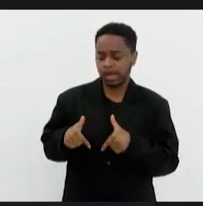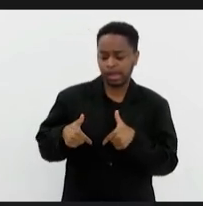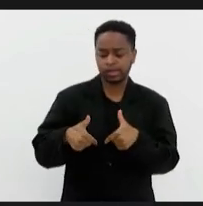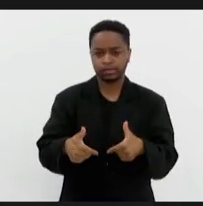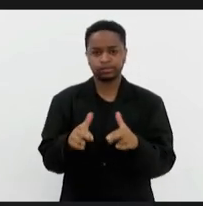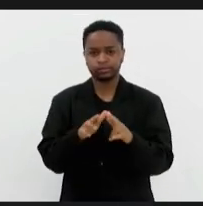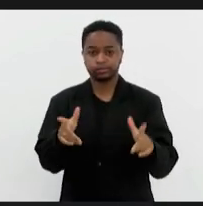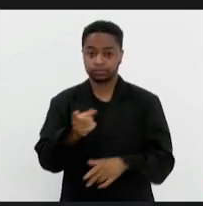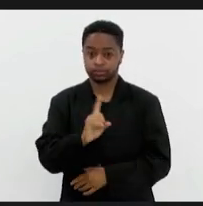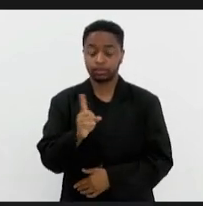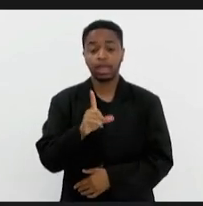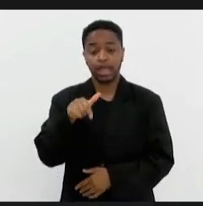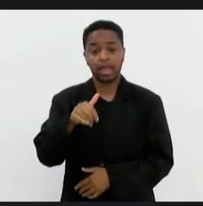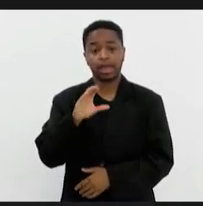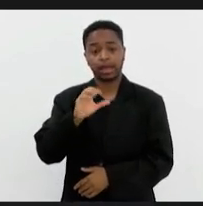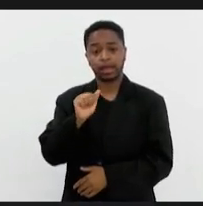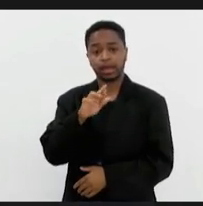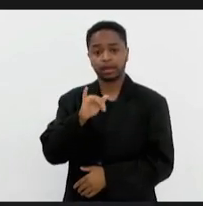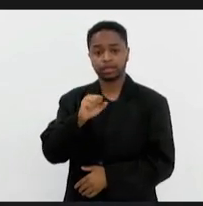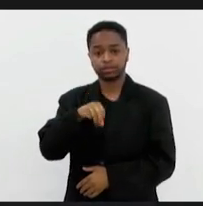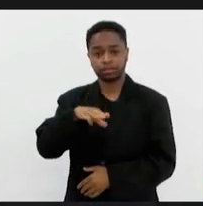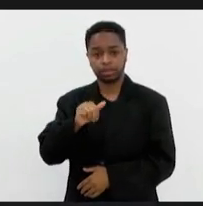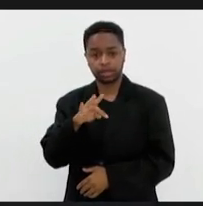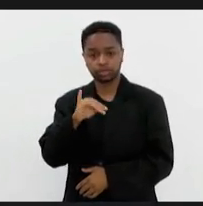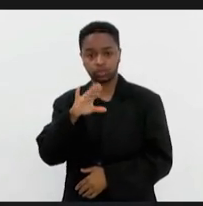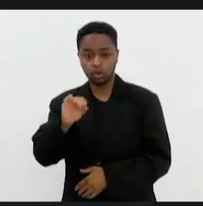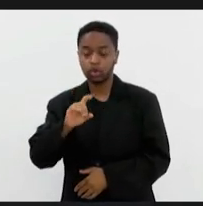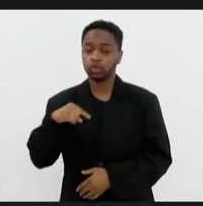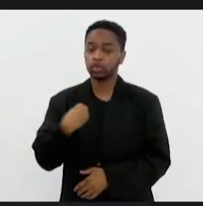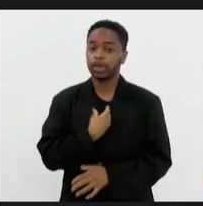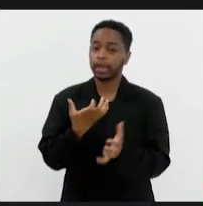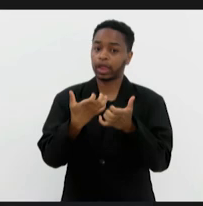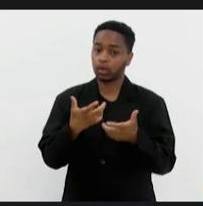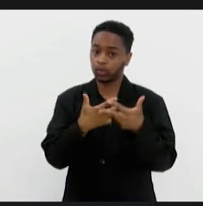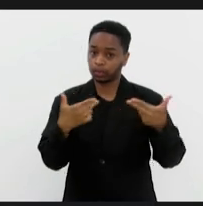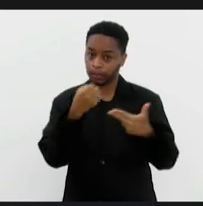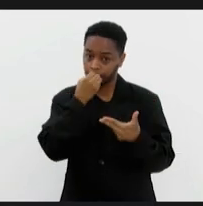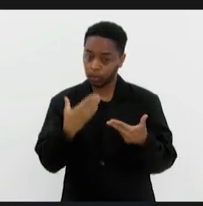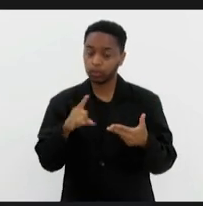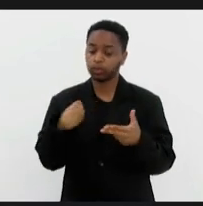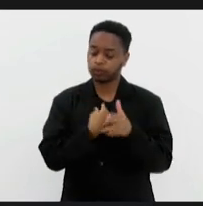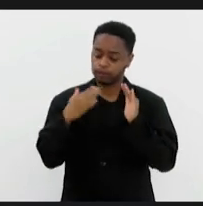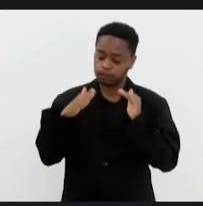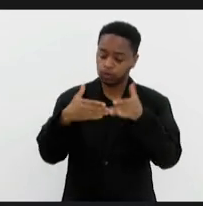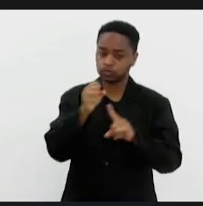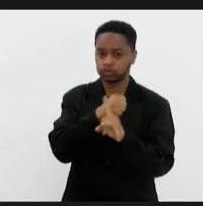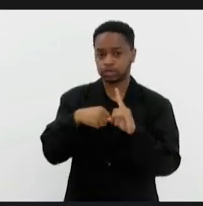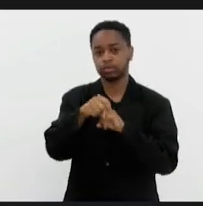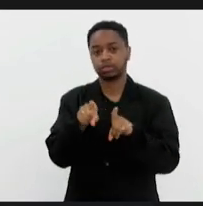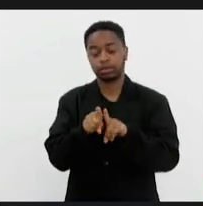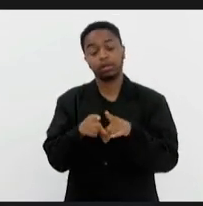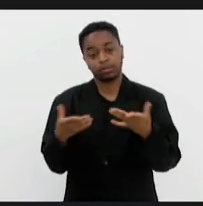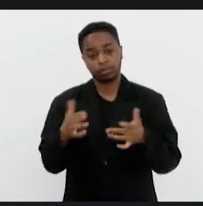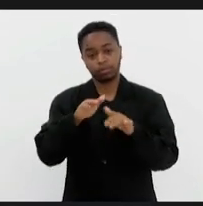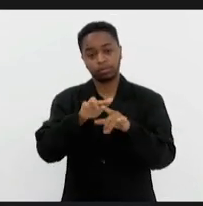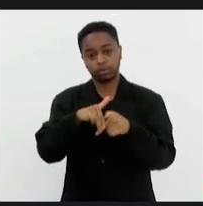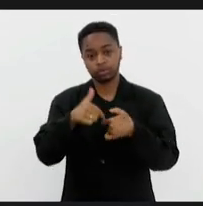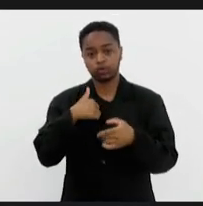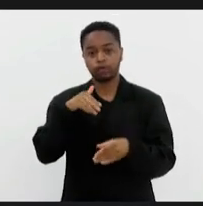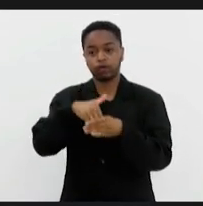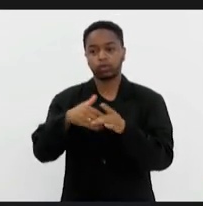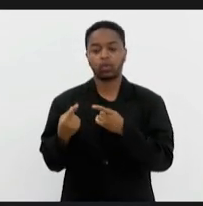da renovação carismática. Todos nós que queremos o bem, olhamos para o social. Então, meu voto contrário é por isto.